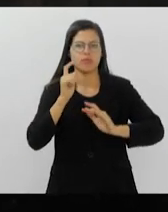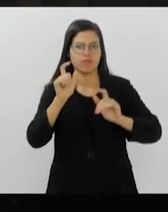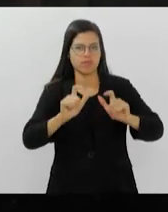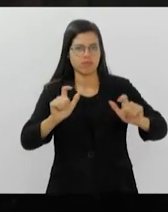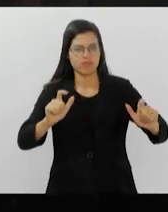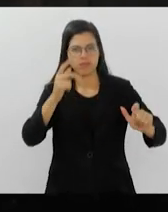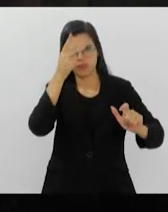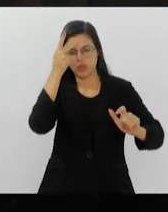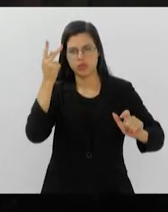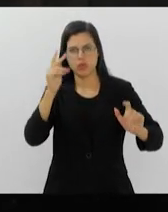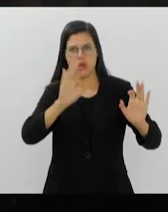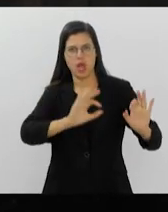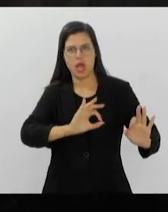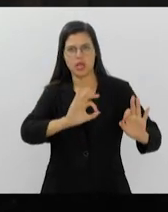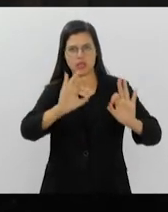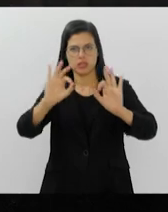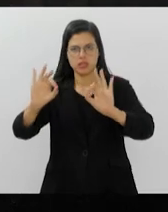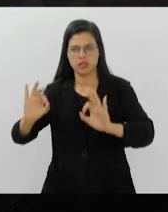telespectadores